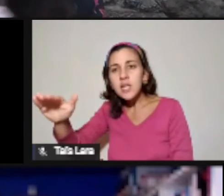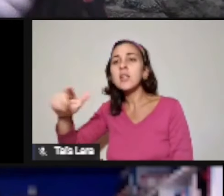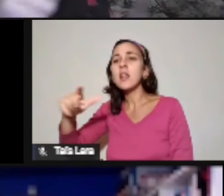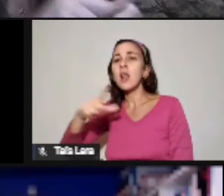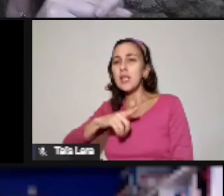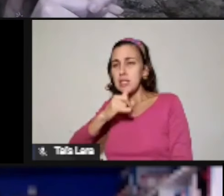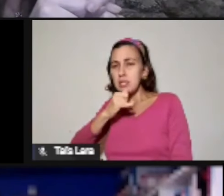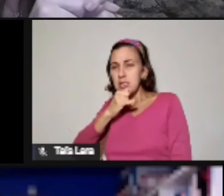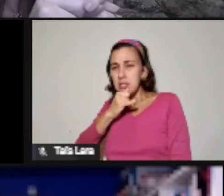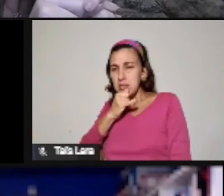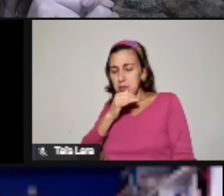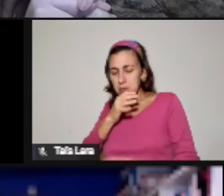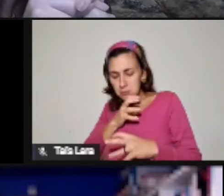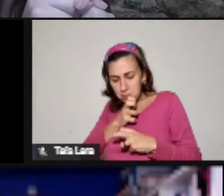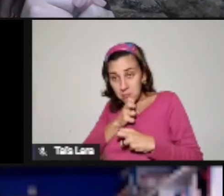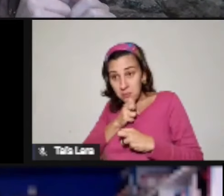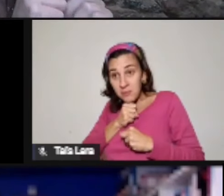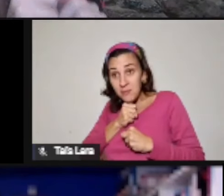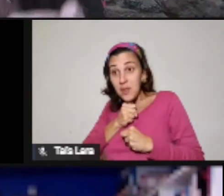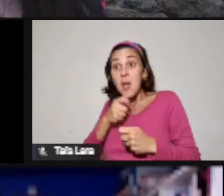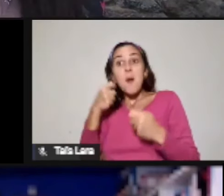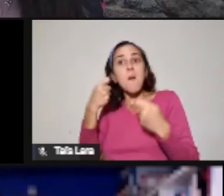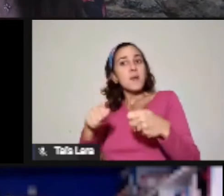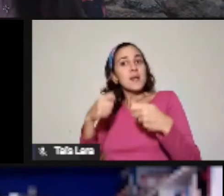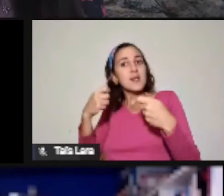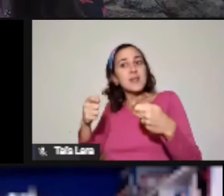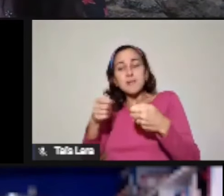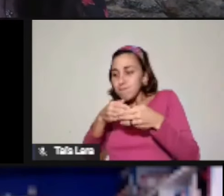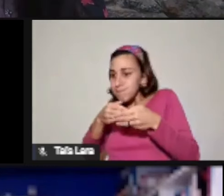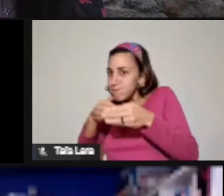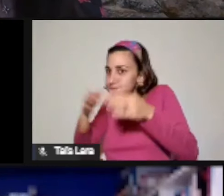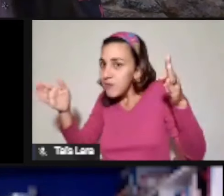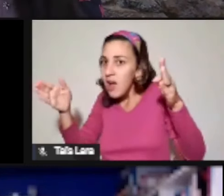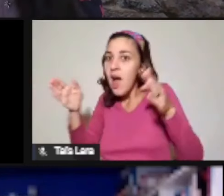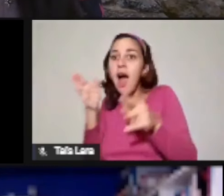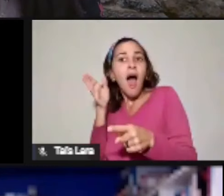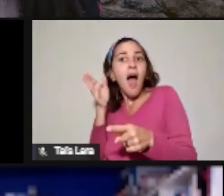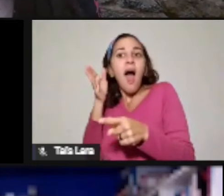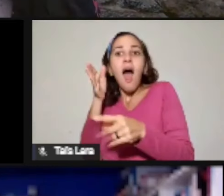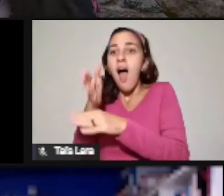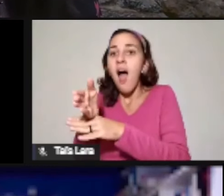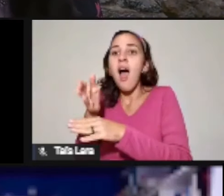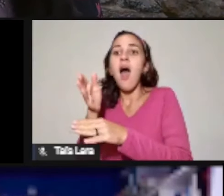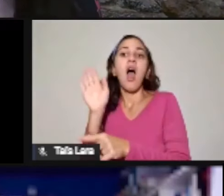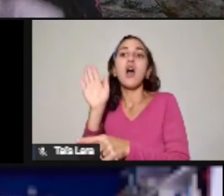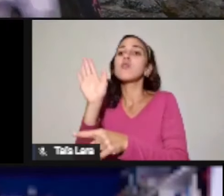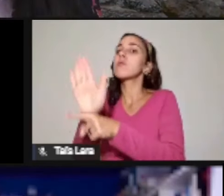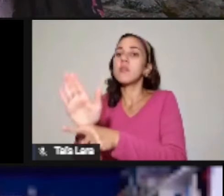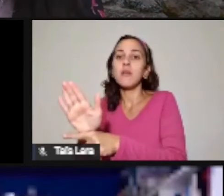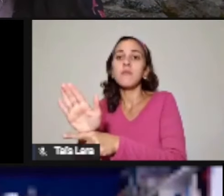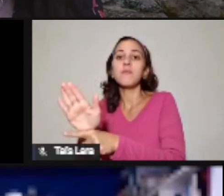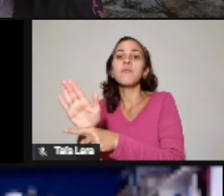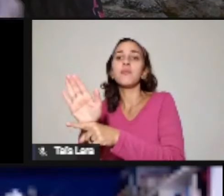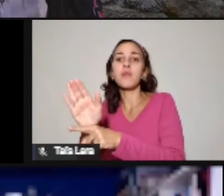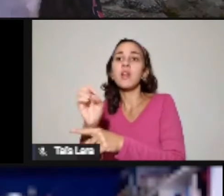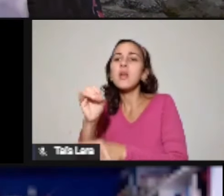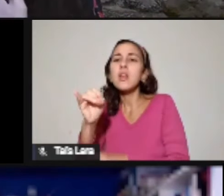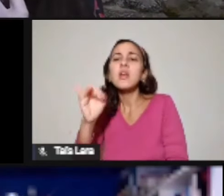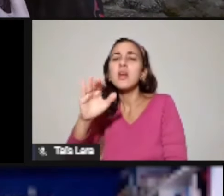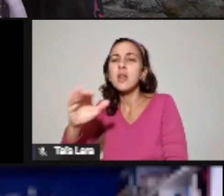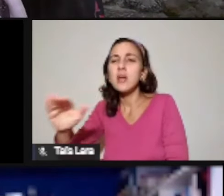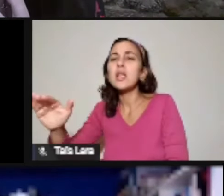é hora da gente meter o nariz, né? Ai, mas eu vou meter o nariz ali na casa do vizinho? Sim, gente. Criança tá chorando,